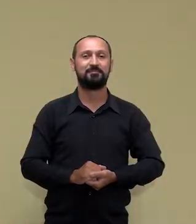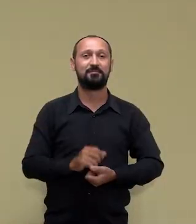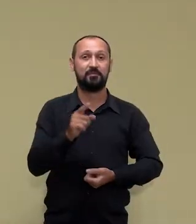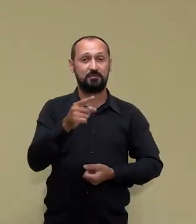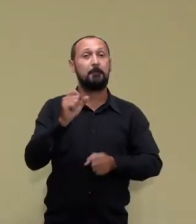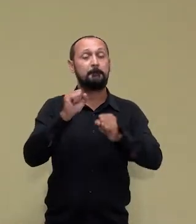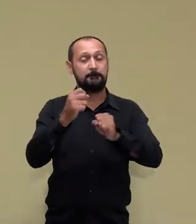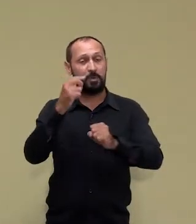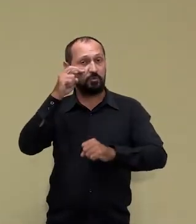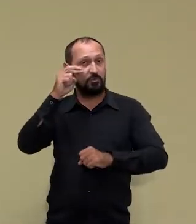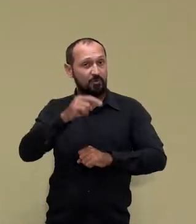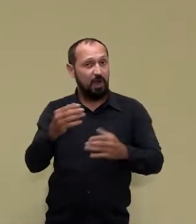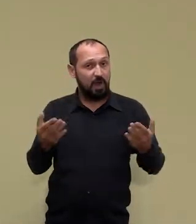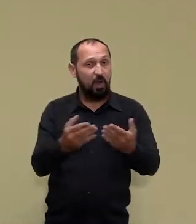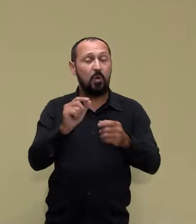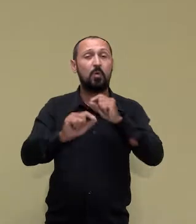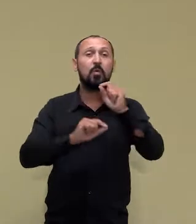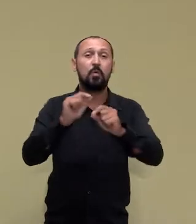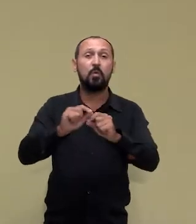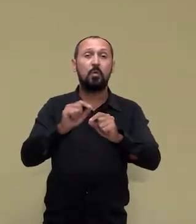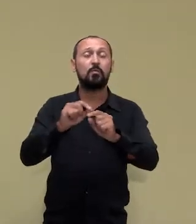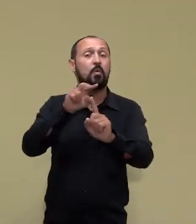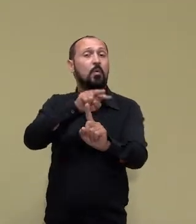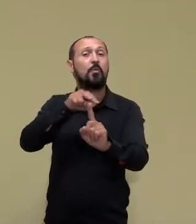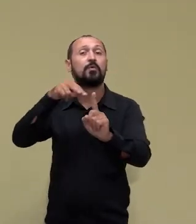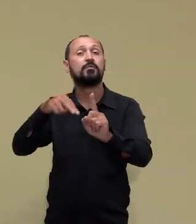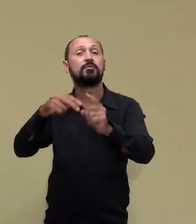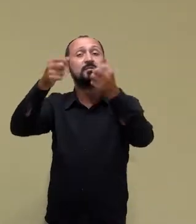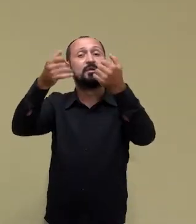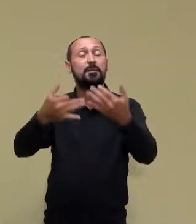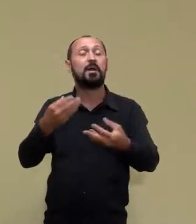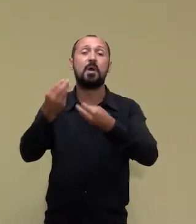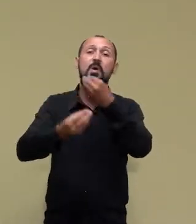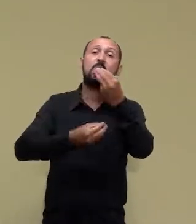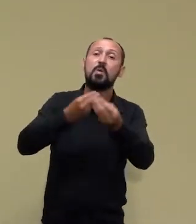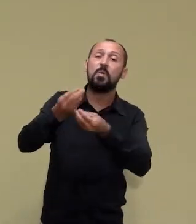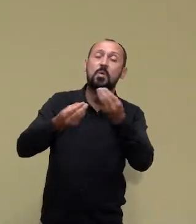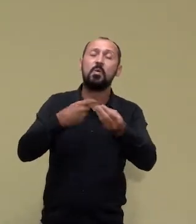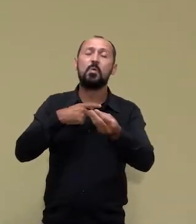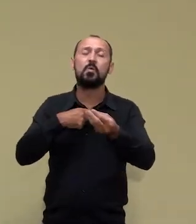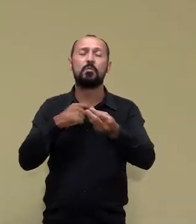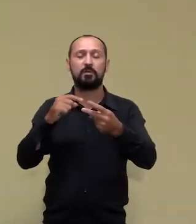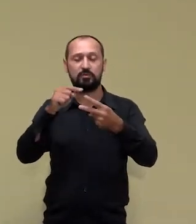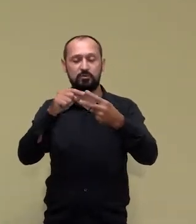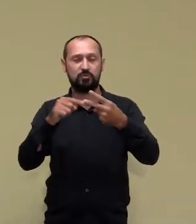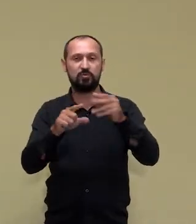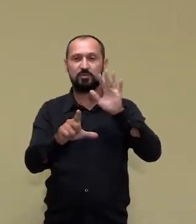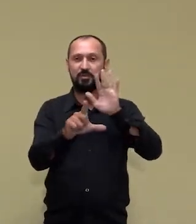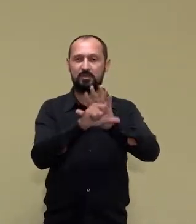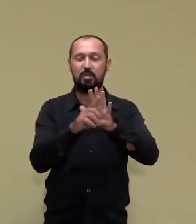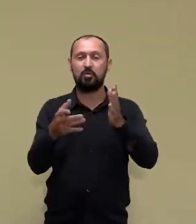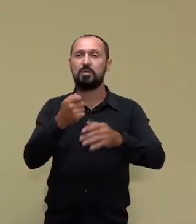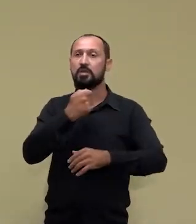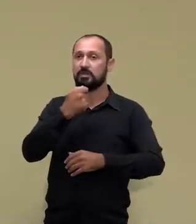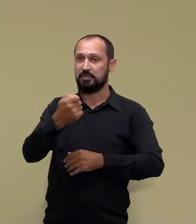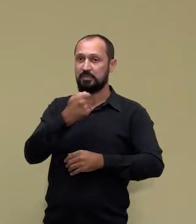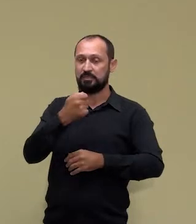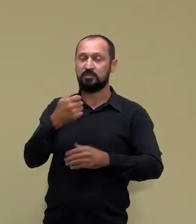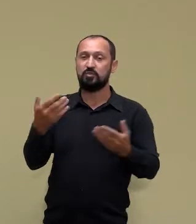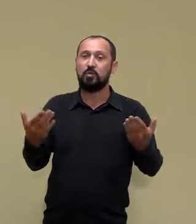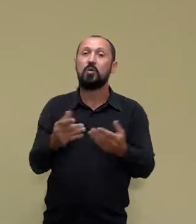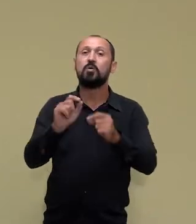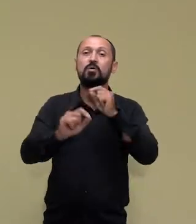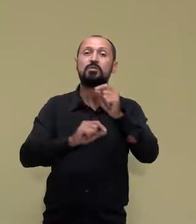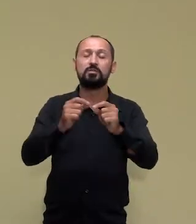E você também pode assistir agora o ponto de vista que irá detalhar mais sobre essas duas leis. O nosso entrevistado